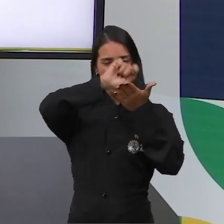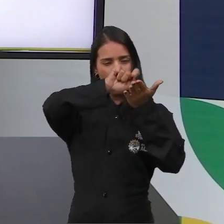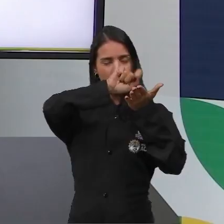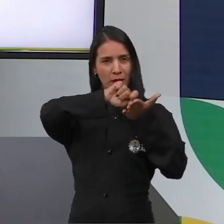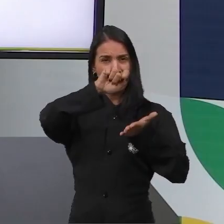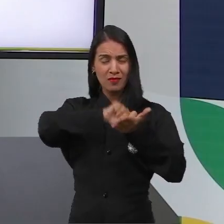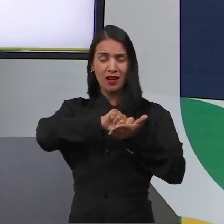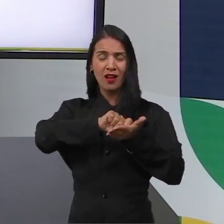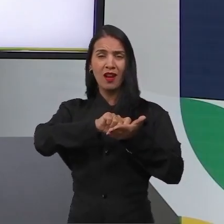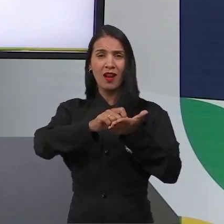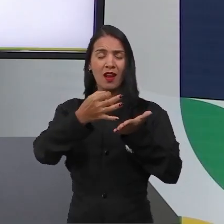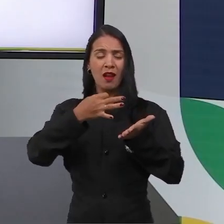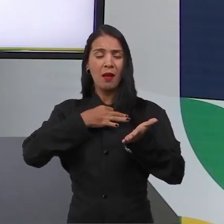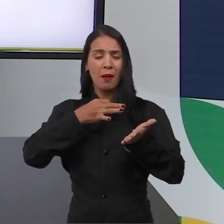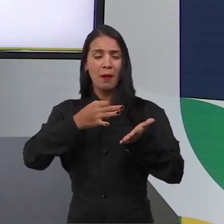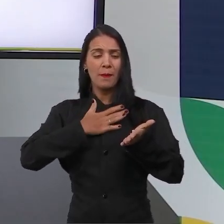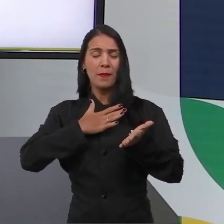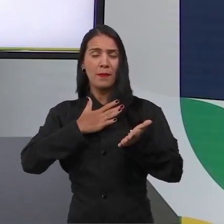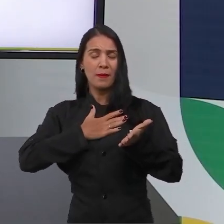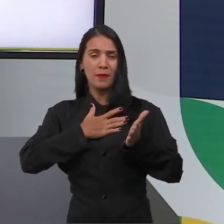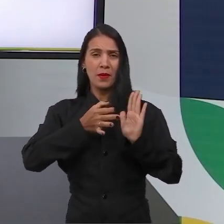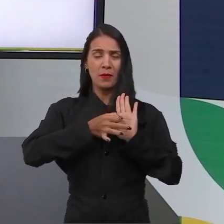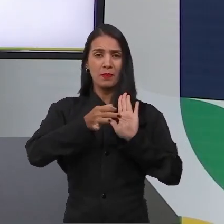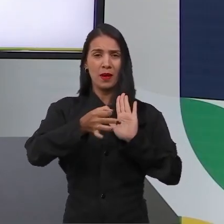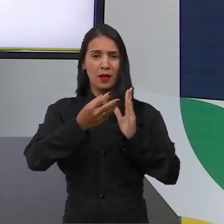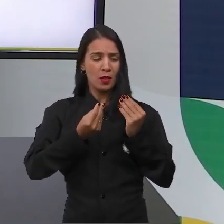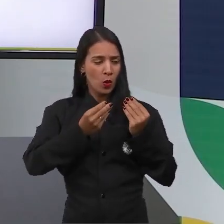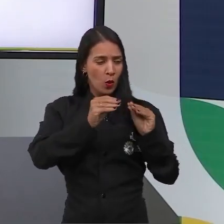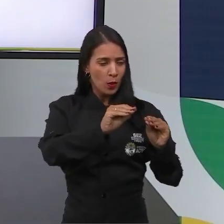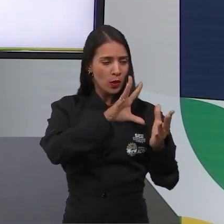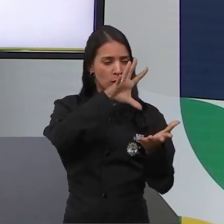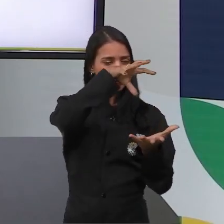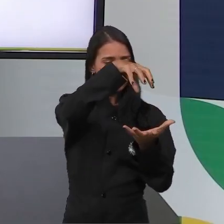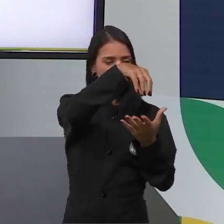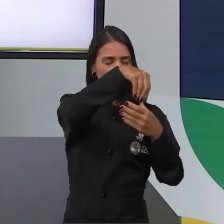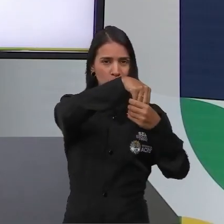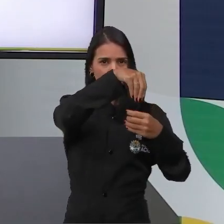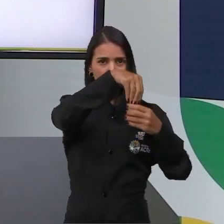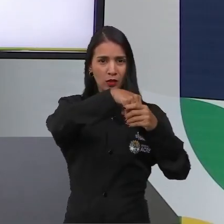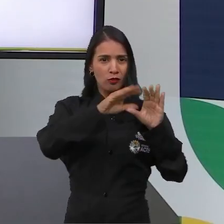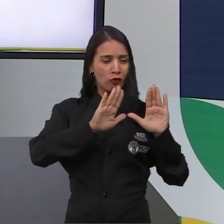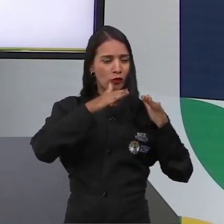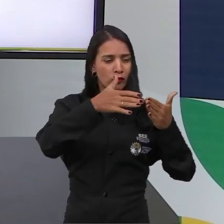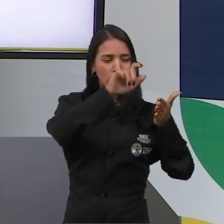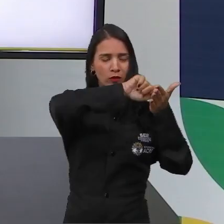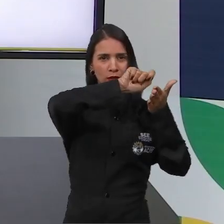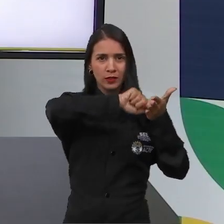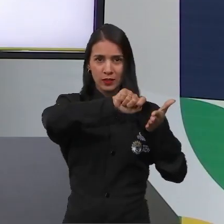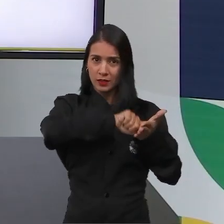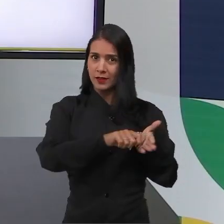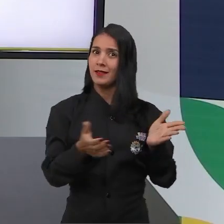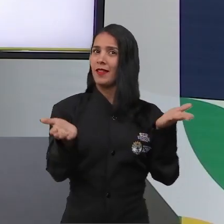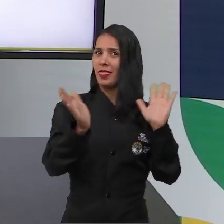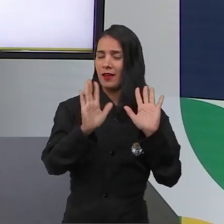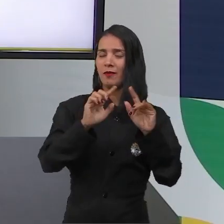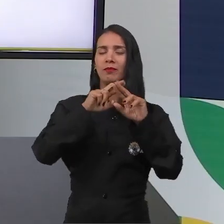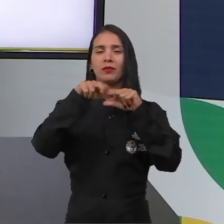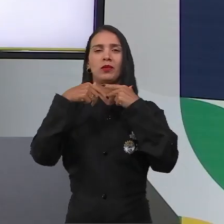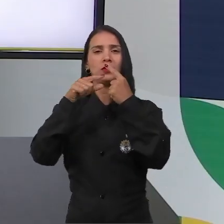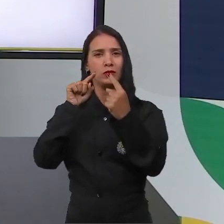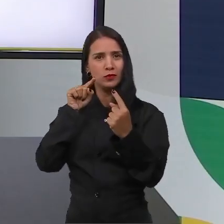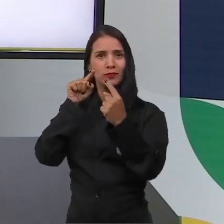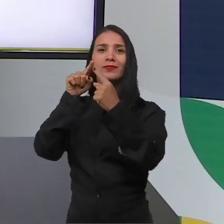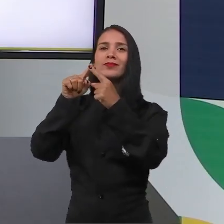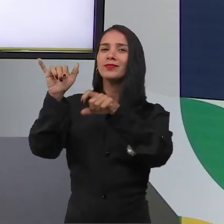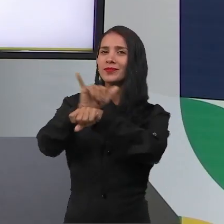se posiciona, se coloca ali como centro da escrita, tá certo? Então, o objetivo dessas estratégias de